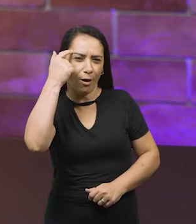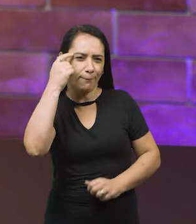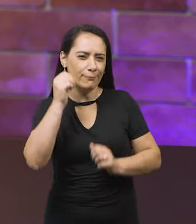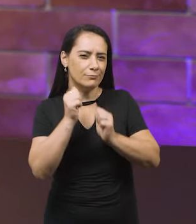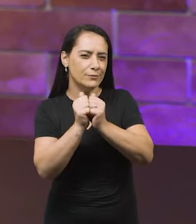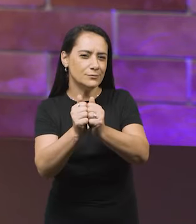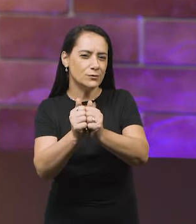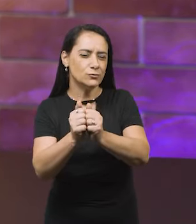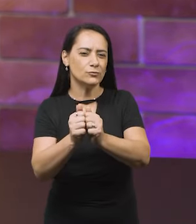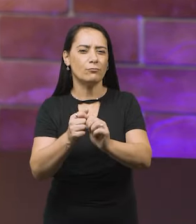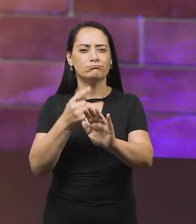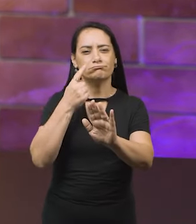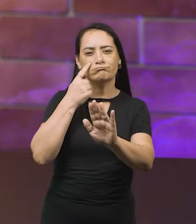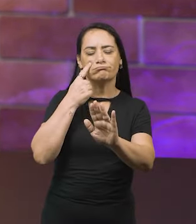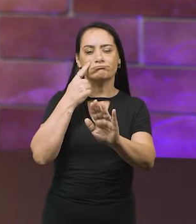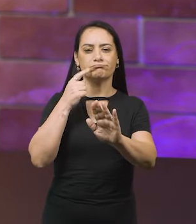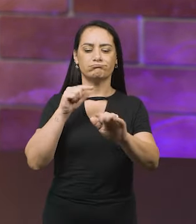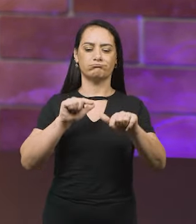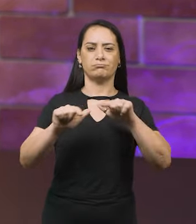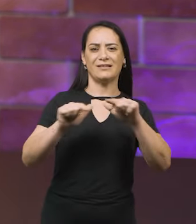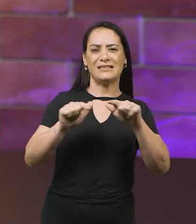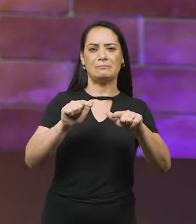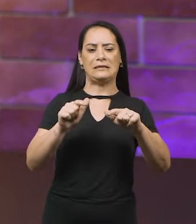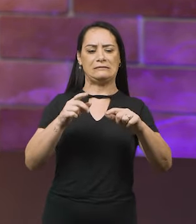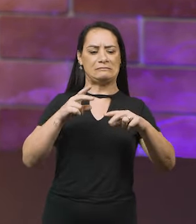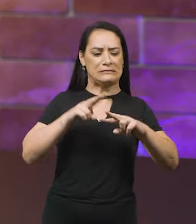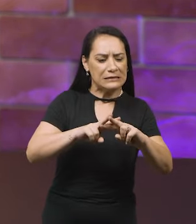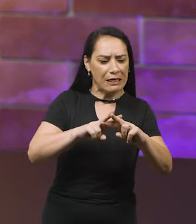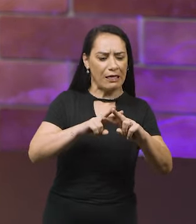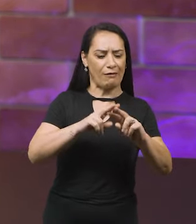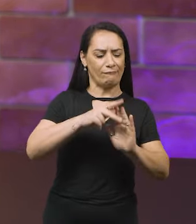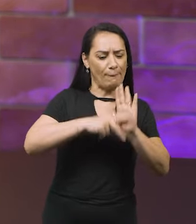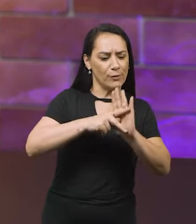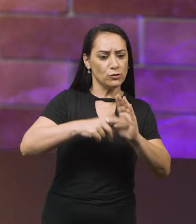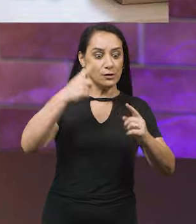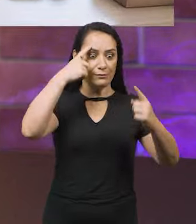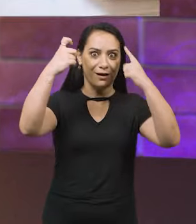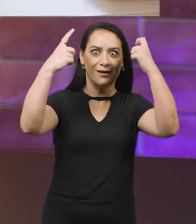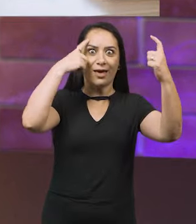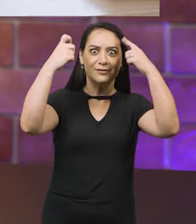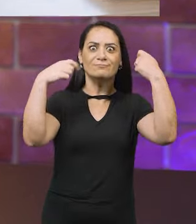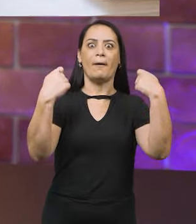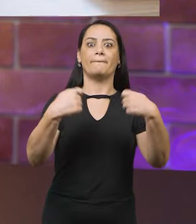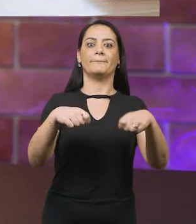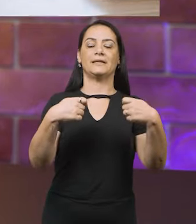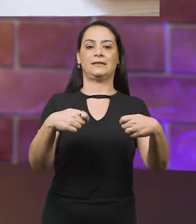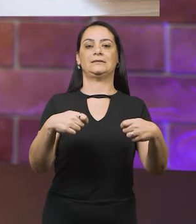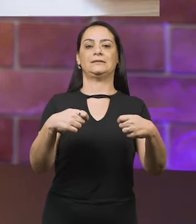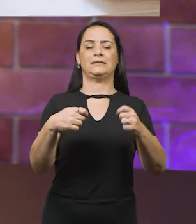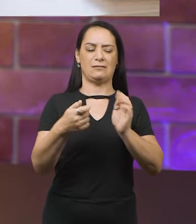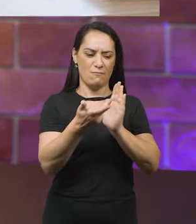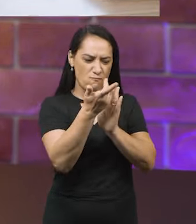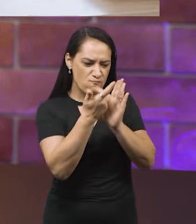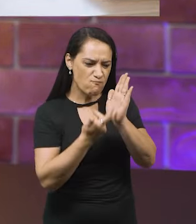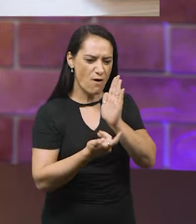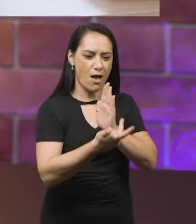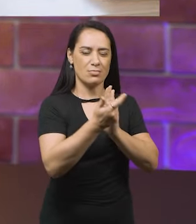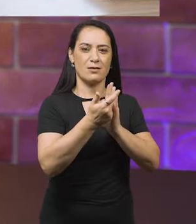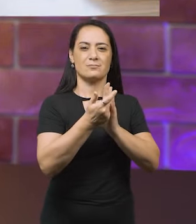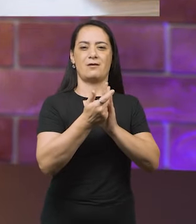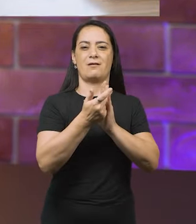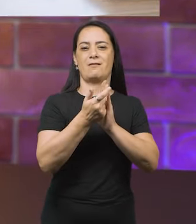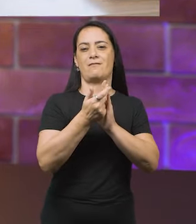Acompanhe o meu raciocínio. Você está lá, no trabalho meio empacado, com aquele projeto criativo, tentando montar o layout